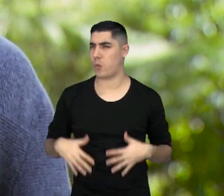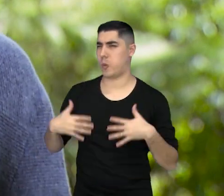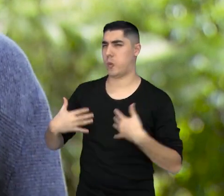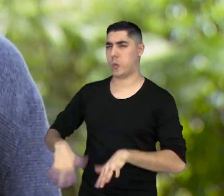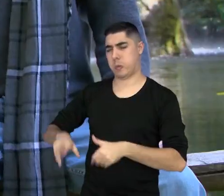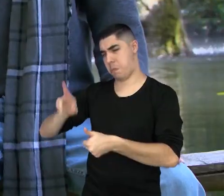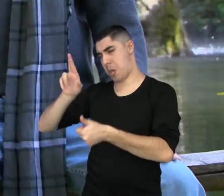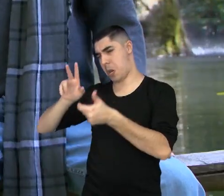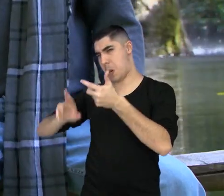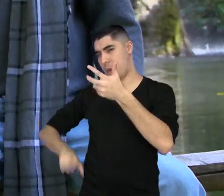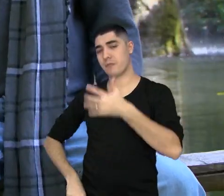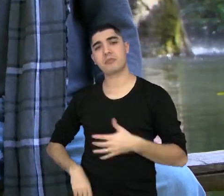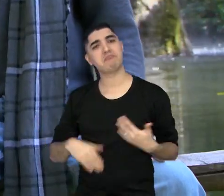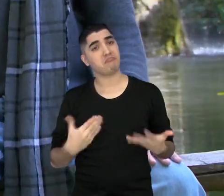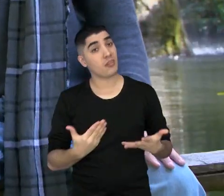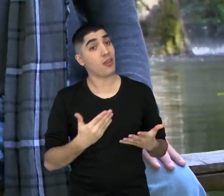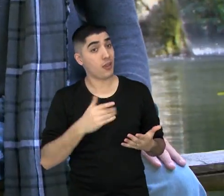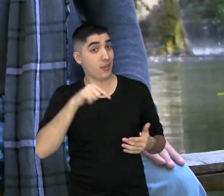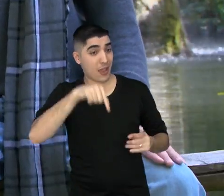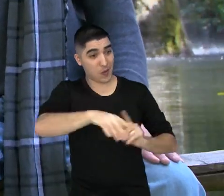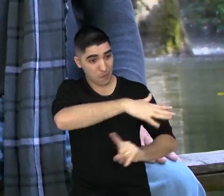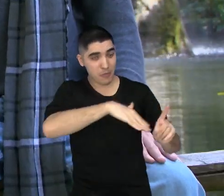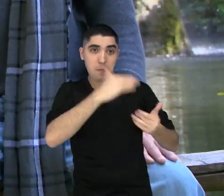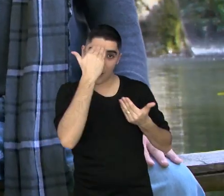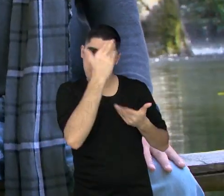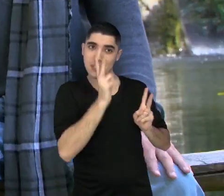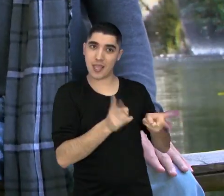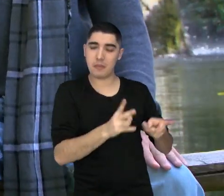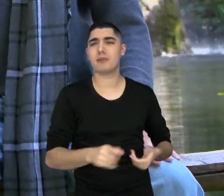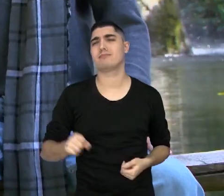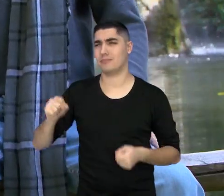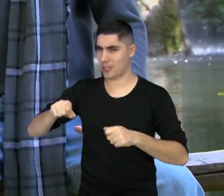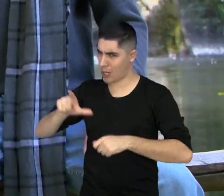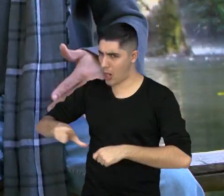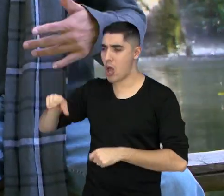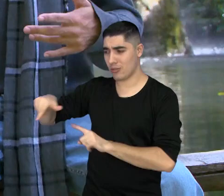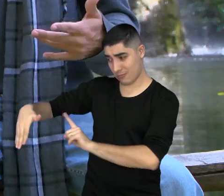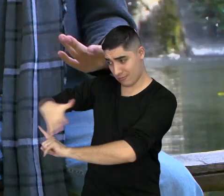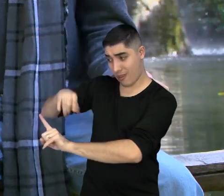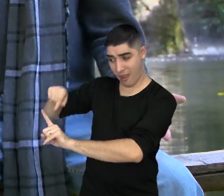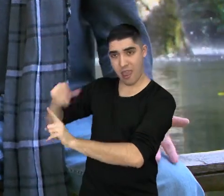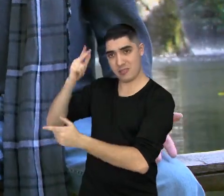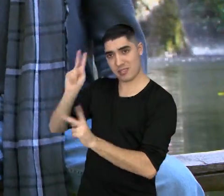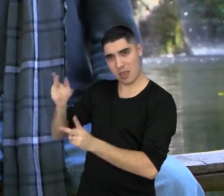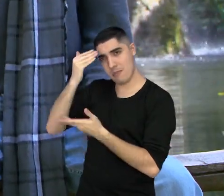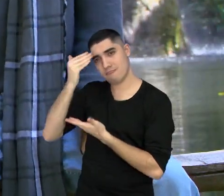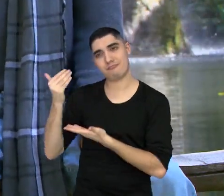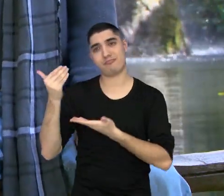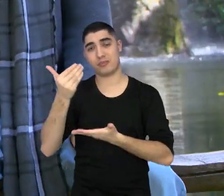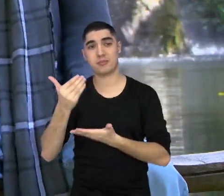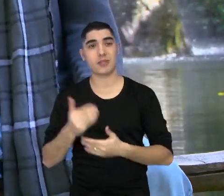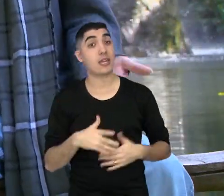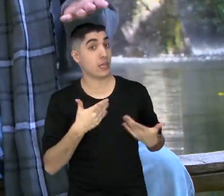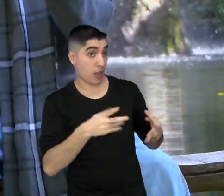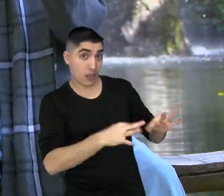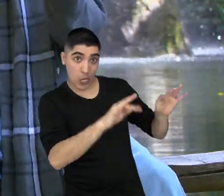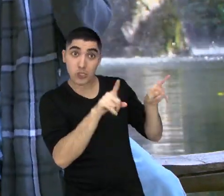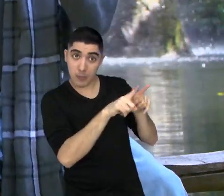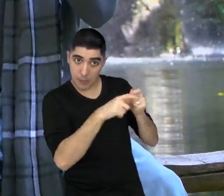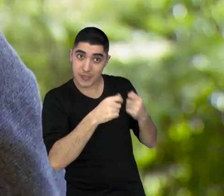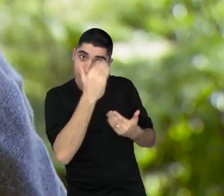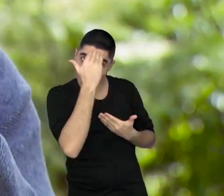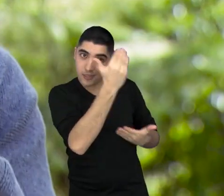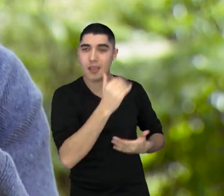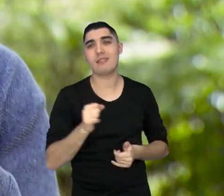rico. Ótimo. E o meio ambiente agradece? O meio ambiente com certeza agradece. A gente precisa a tecnologia levar, também. Com certeza. A gente precisa